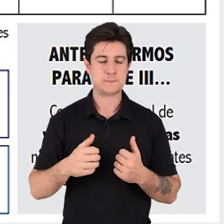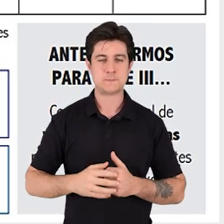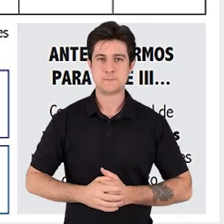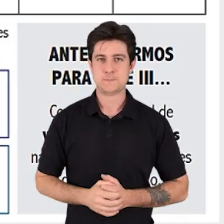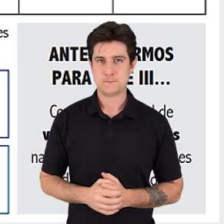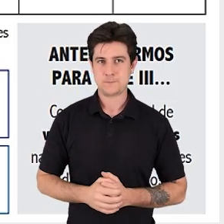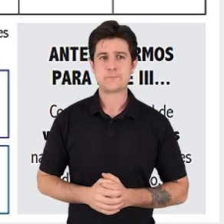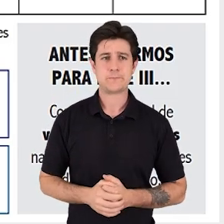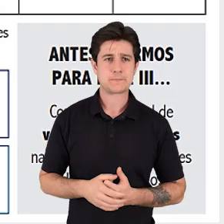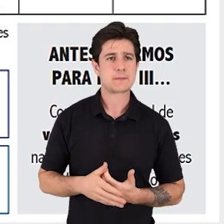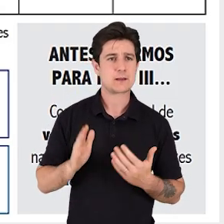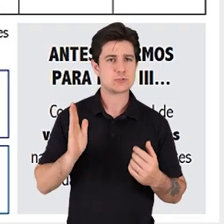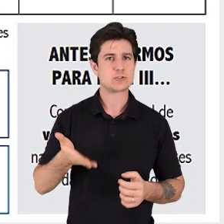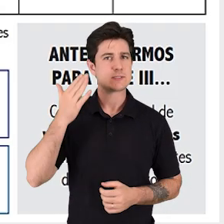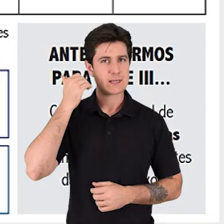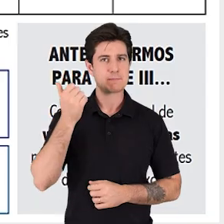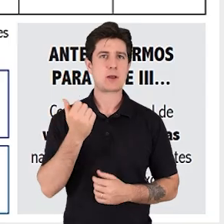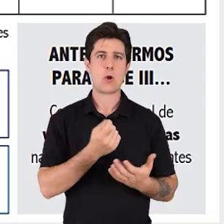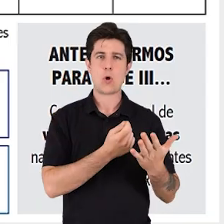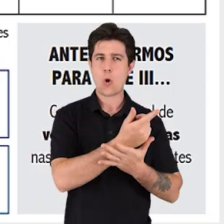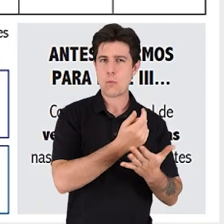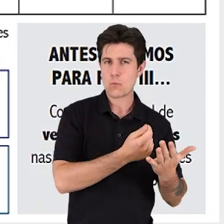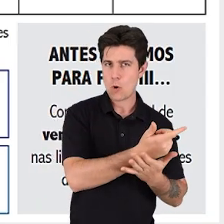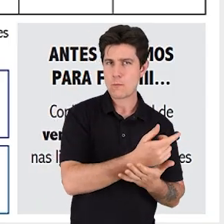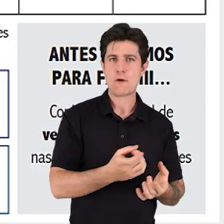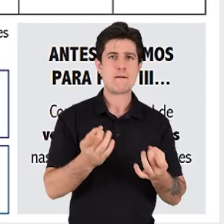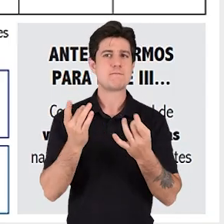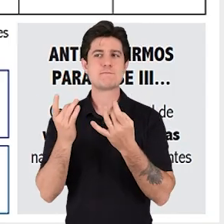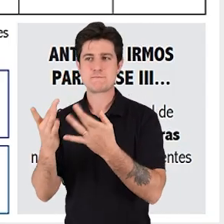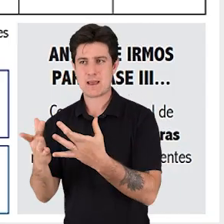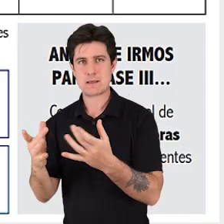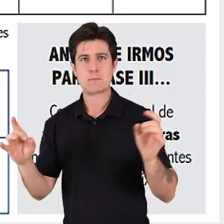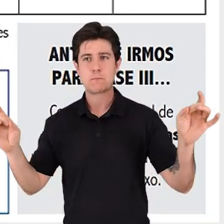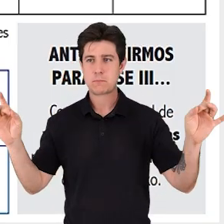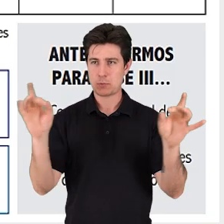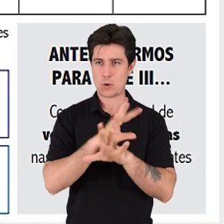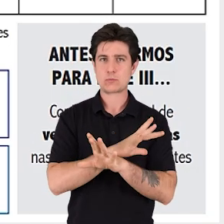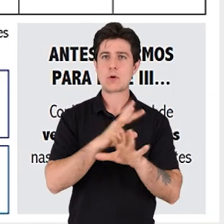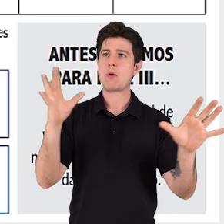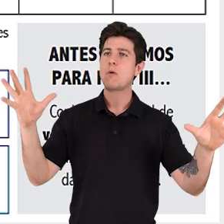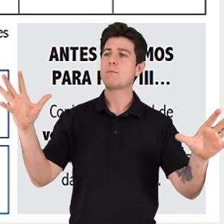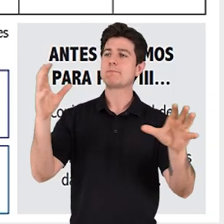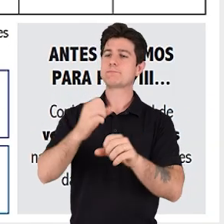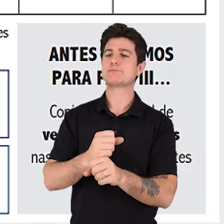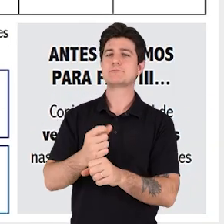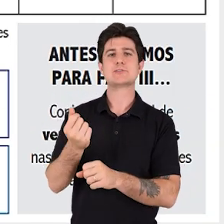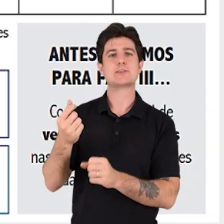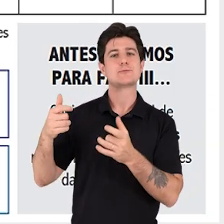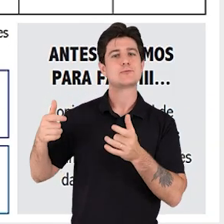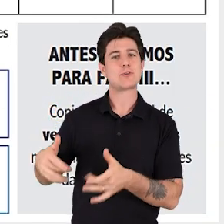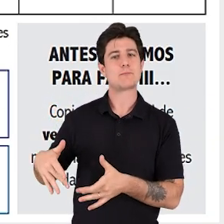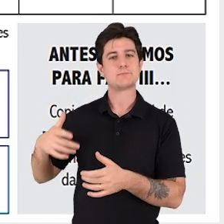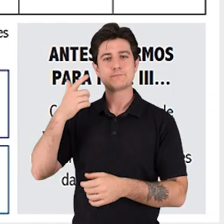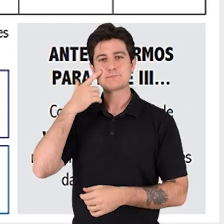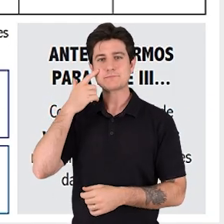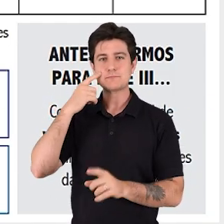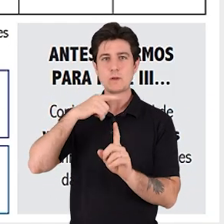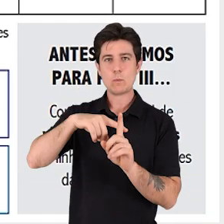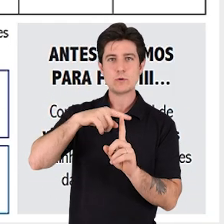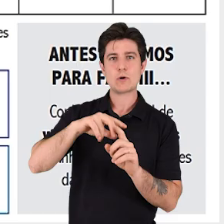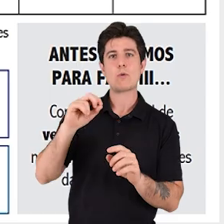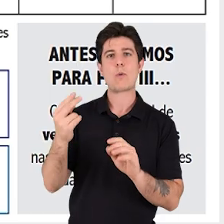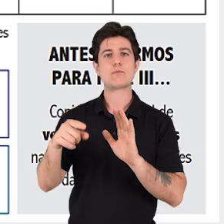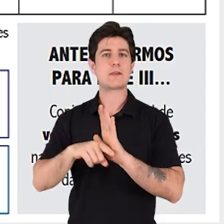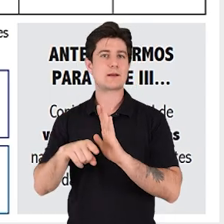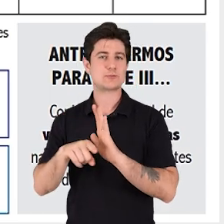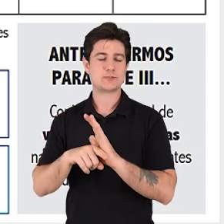azul. Uma vez que o jogador já tem os preços de compra e de venda do produto, ele já pode verificar o resultado da operação, identificando se a